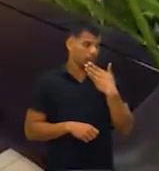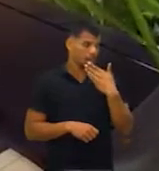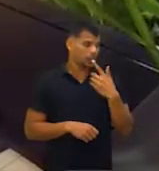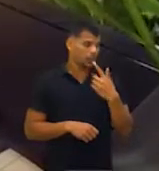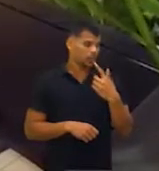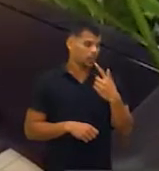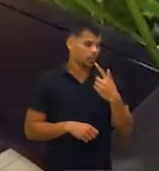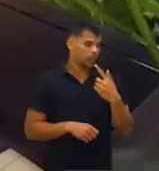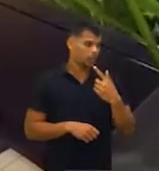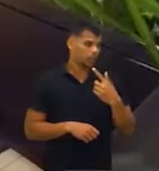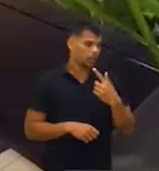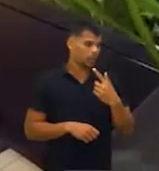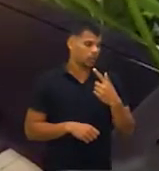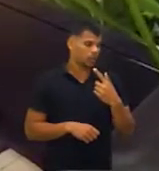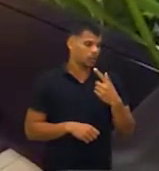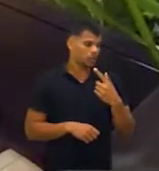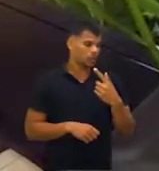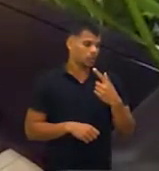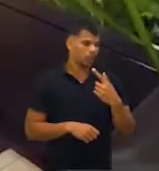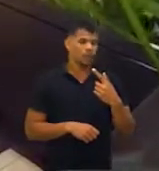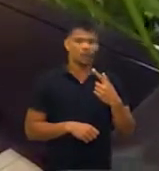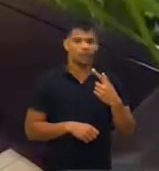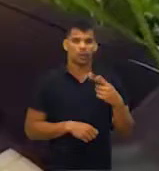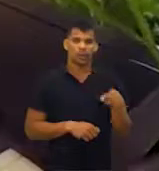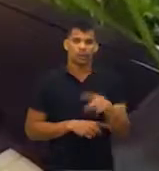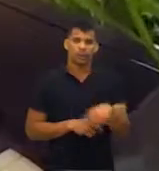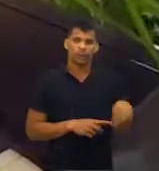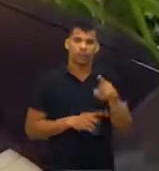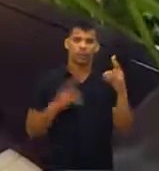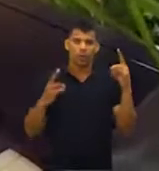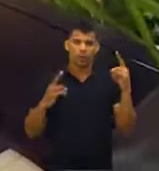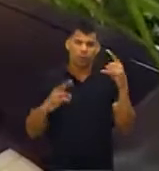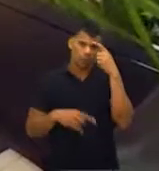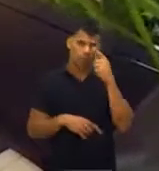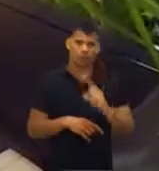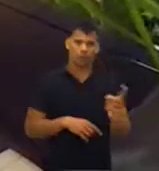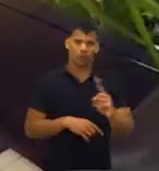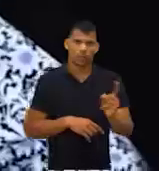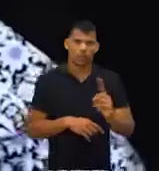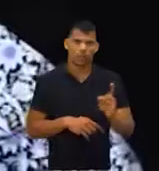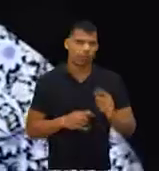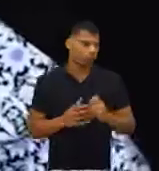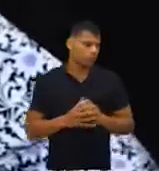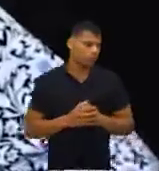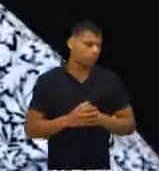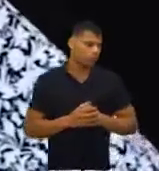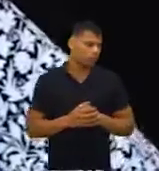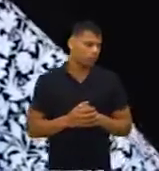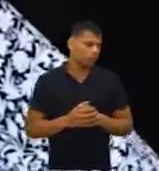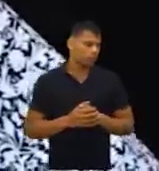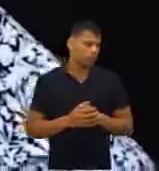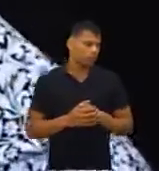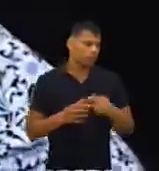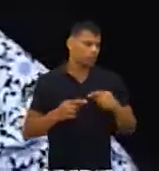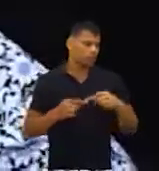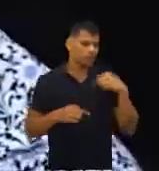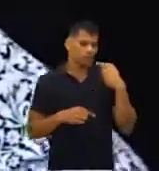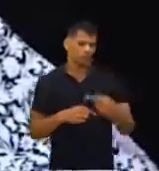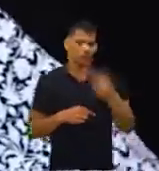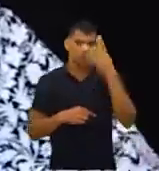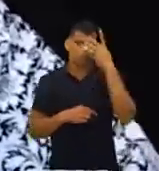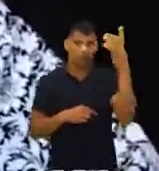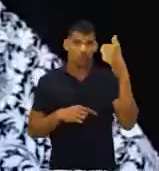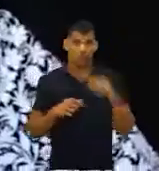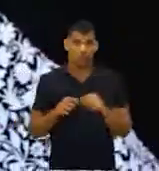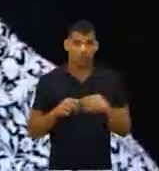resolvi para gente, para com isso. Né? E aí aumentou as latas. Quando uma lata atingiu uma cantora aqui na testa,